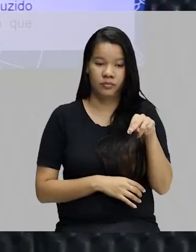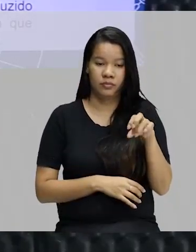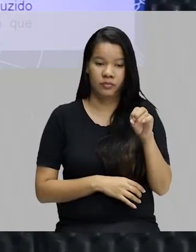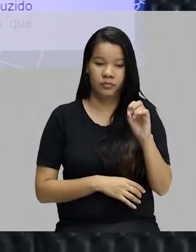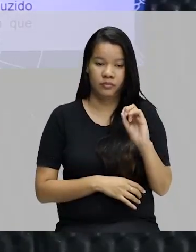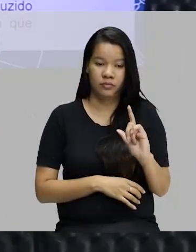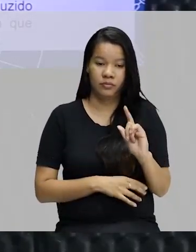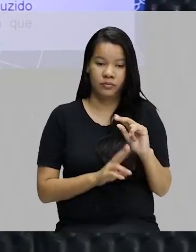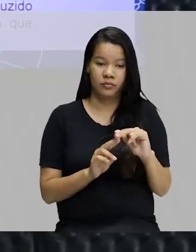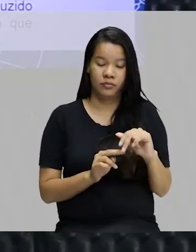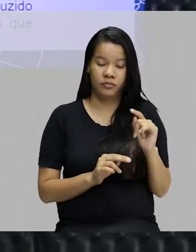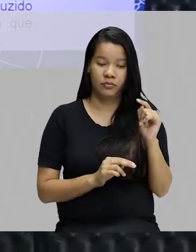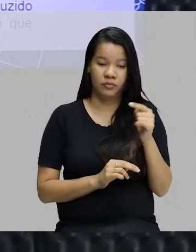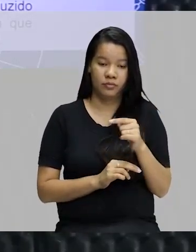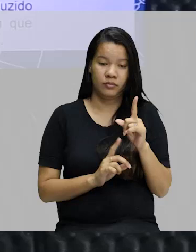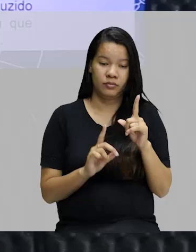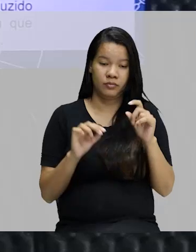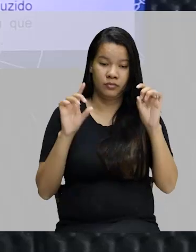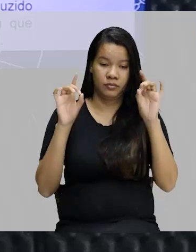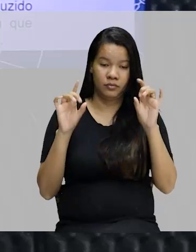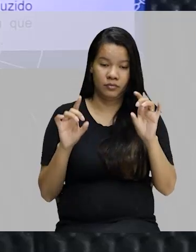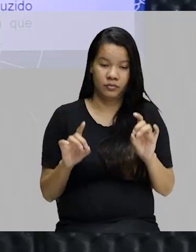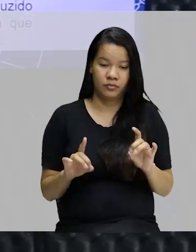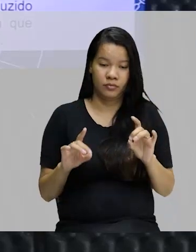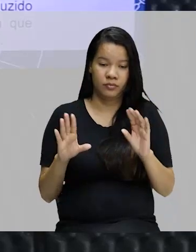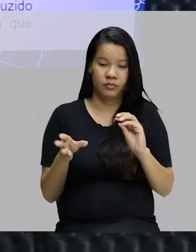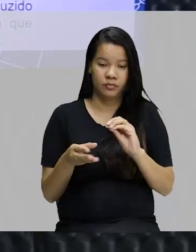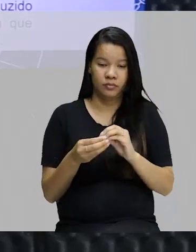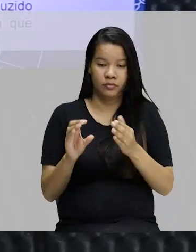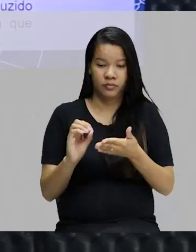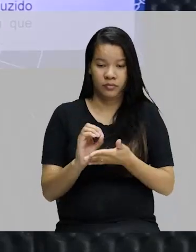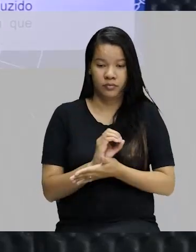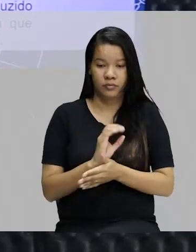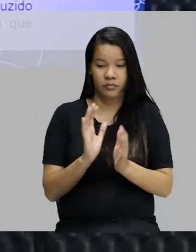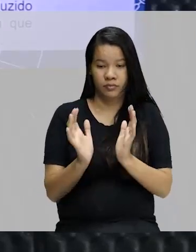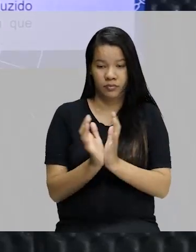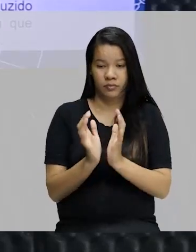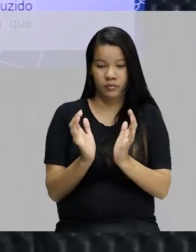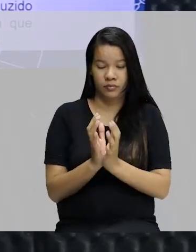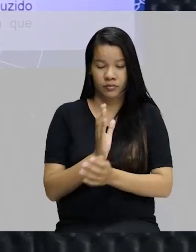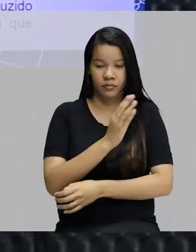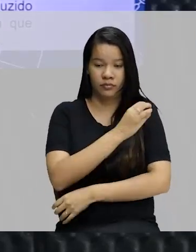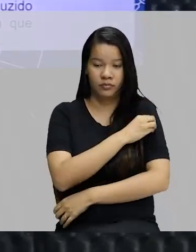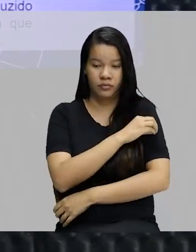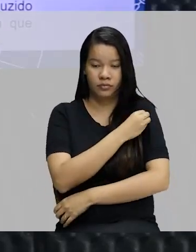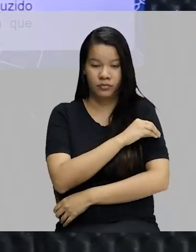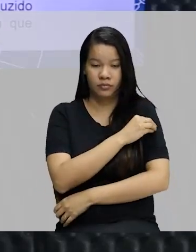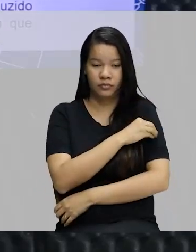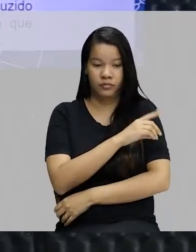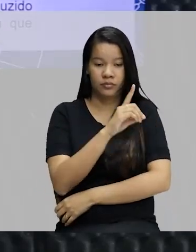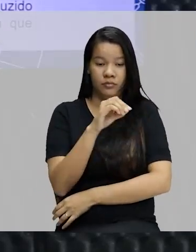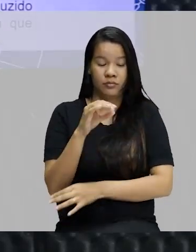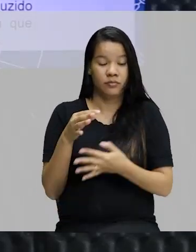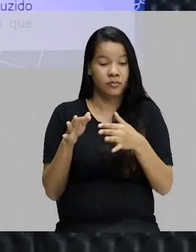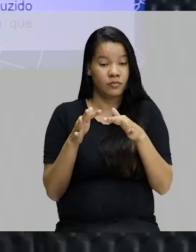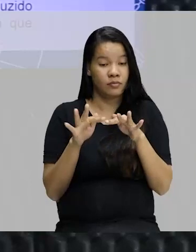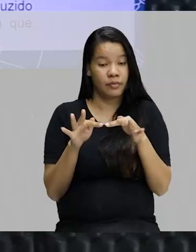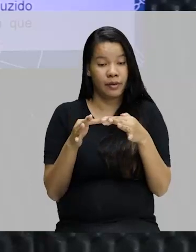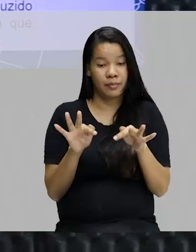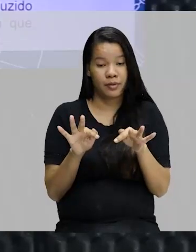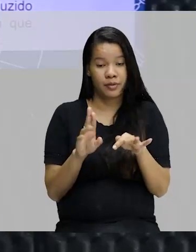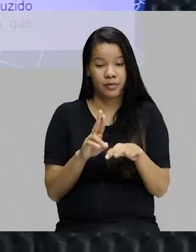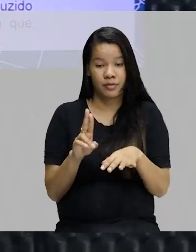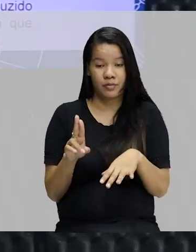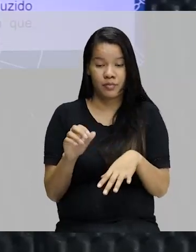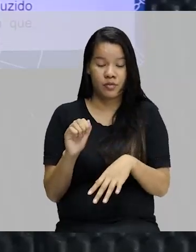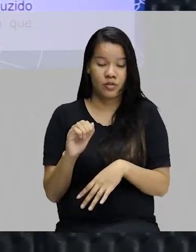certo? Por isso, o etanol é o principal composto orgânico do grupo dos álcools. Ele é simplesmente chamado